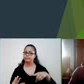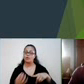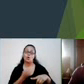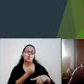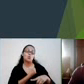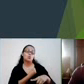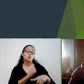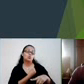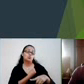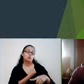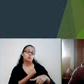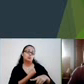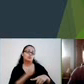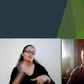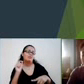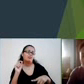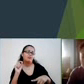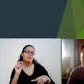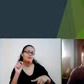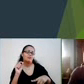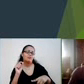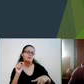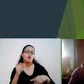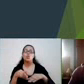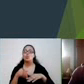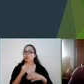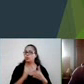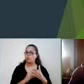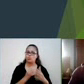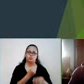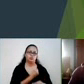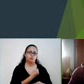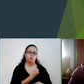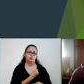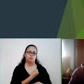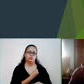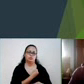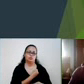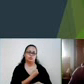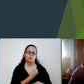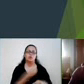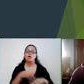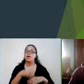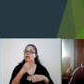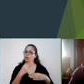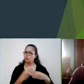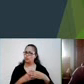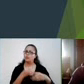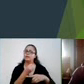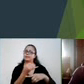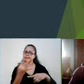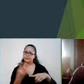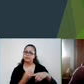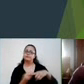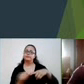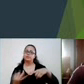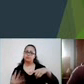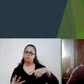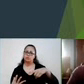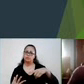os números racionais são quem? Todos os números inteiros e todas as